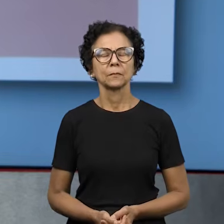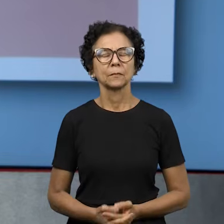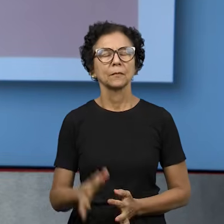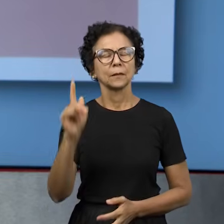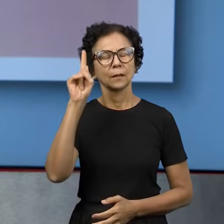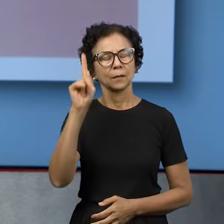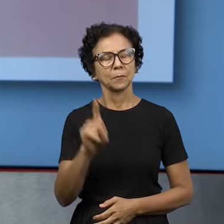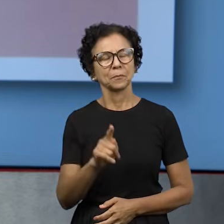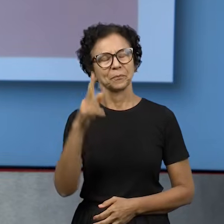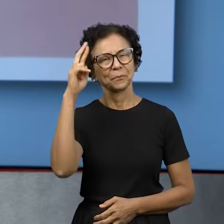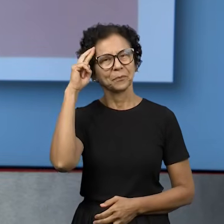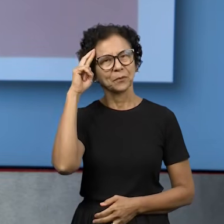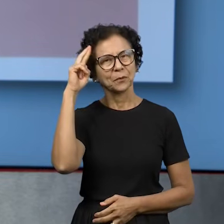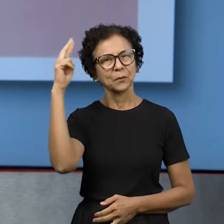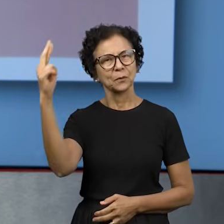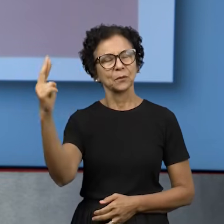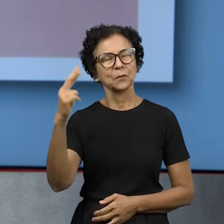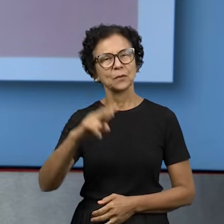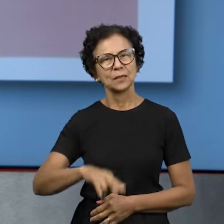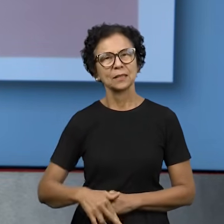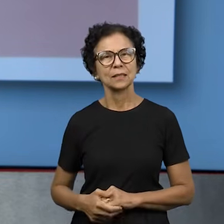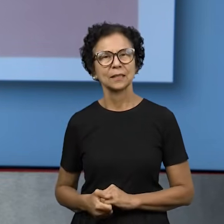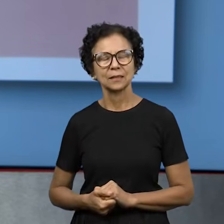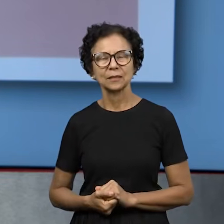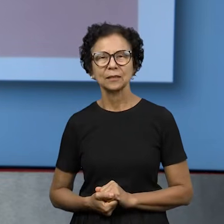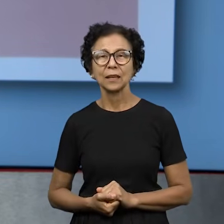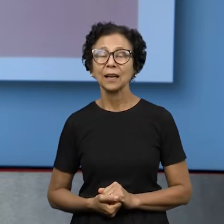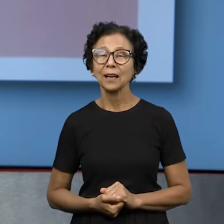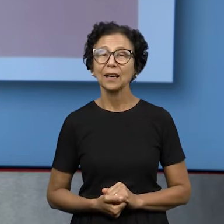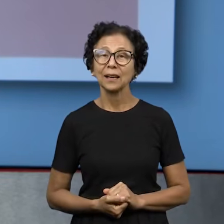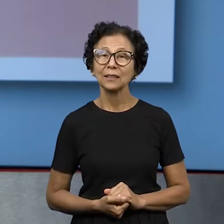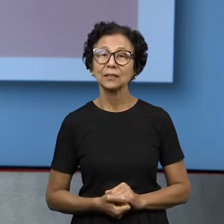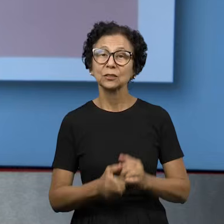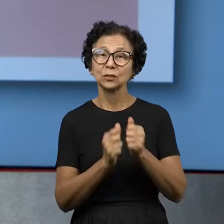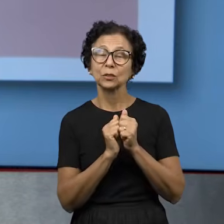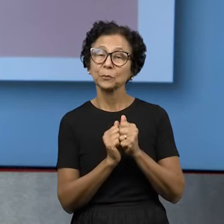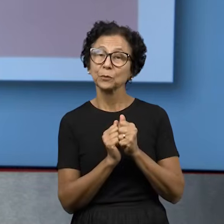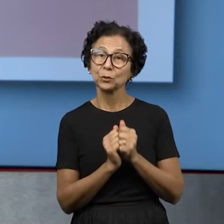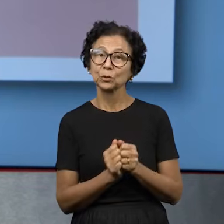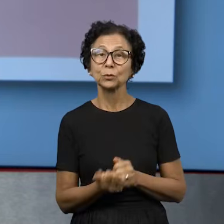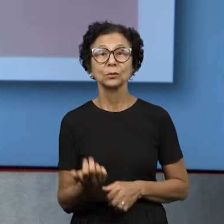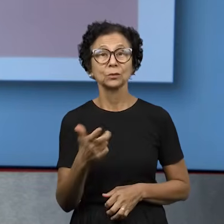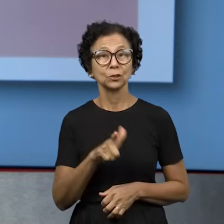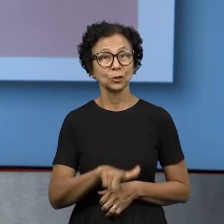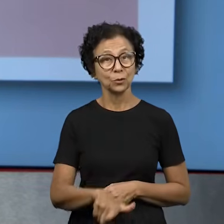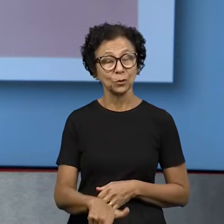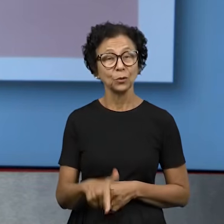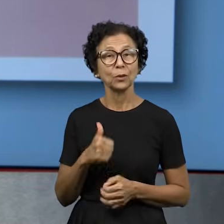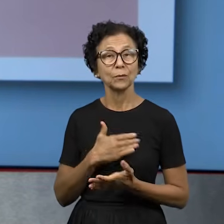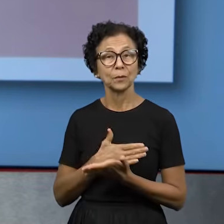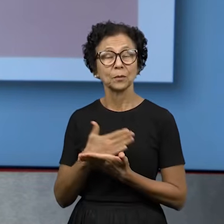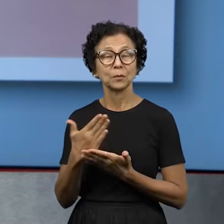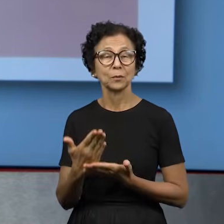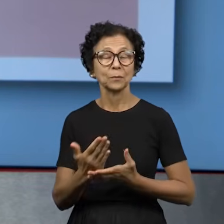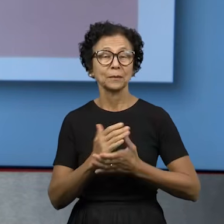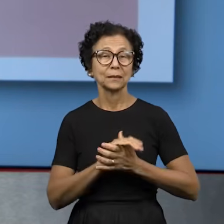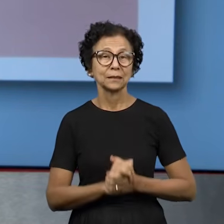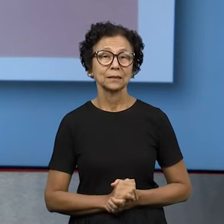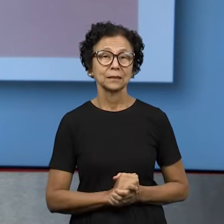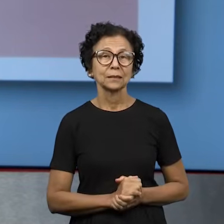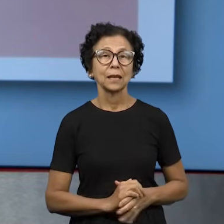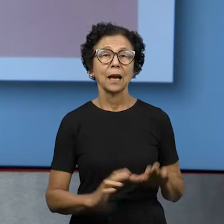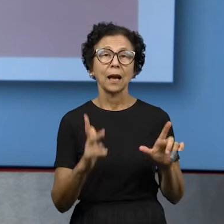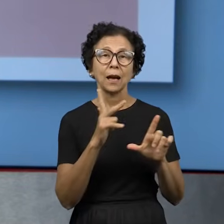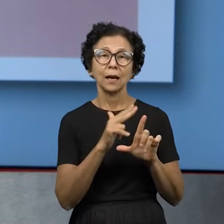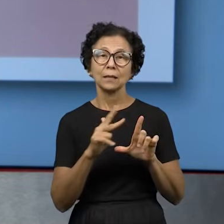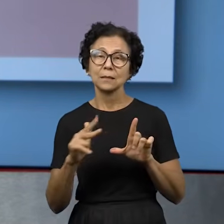A paz do Senhor, como é bom estarmos juntos novamente para dar início a mais um episódio da série